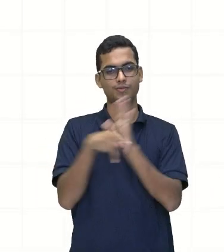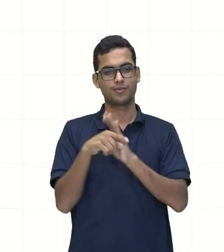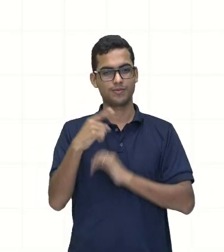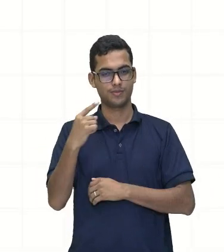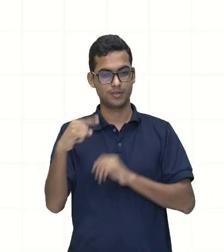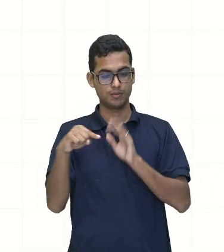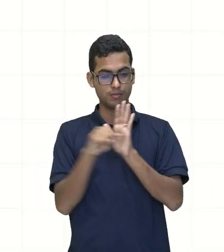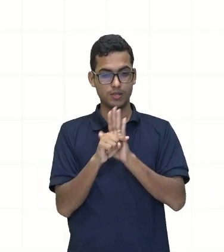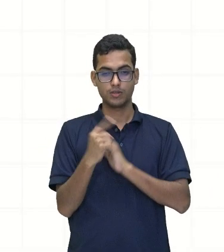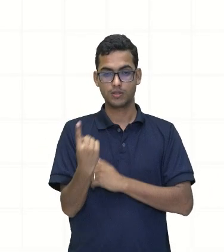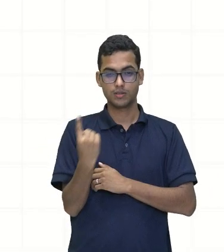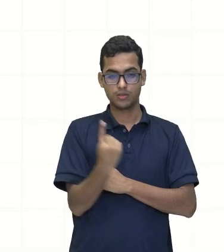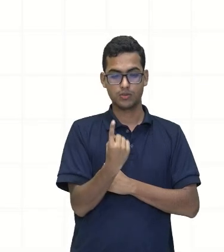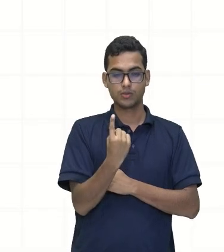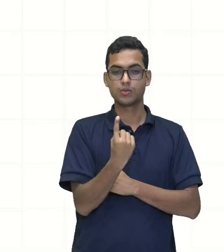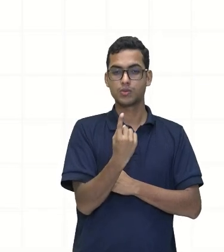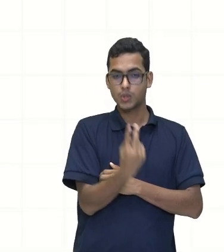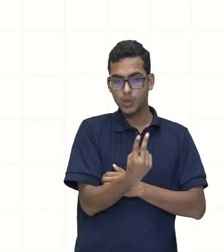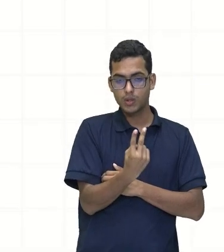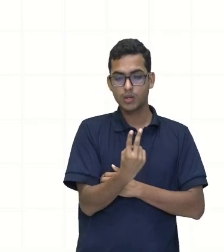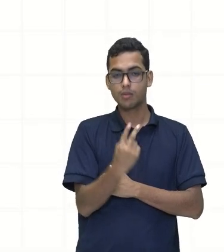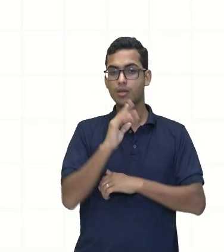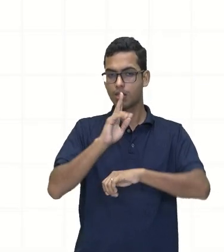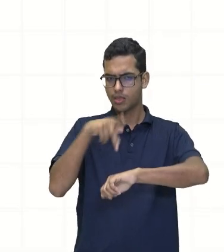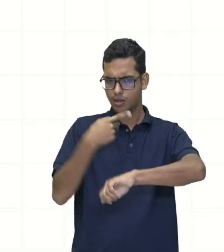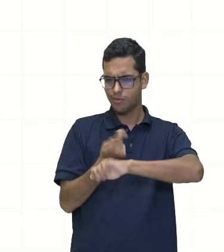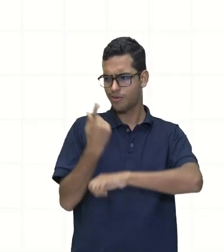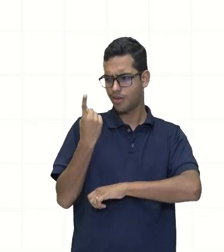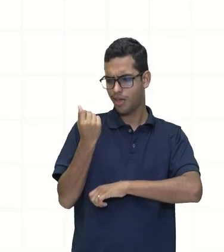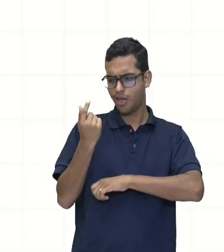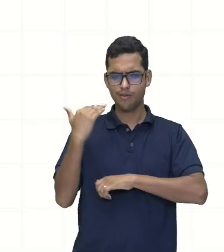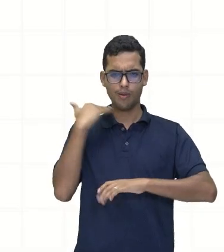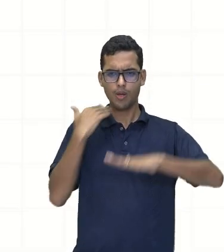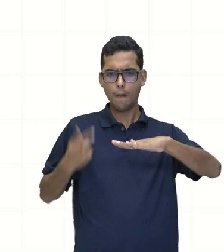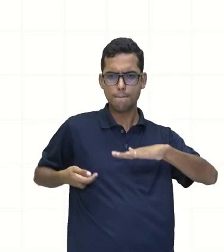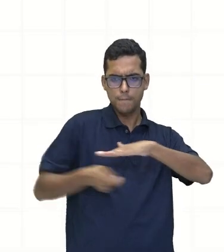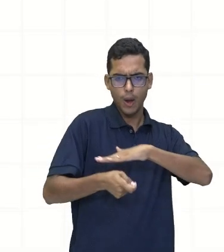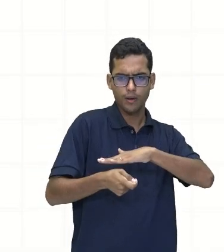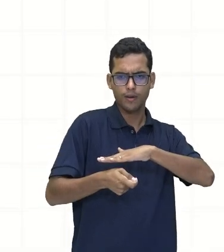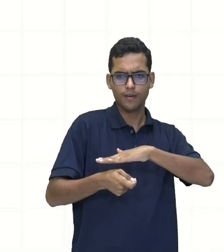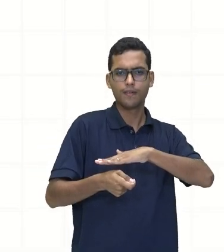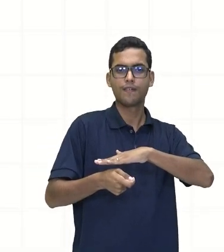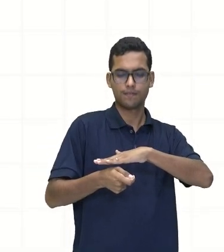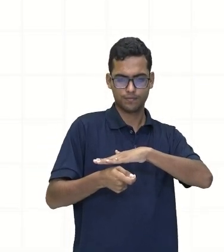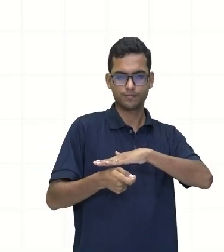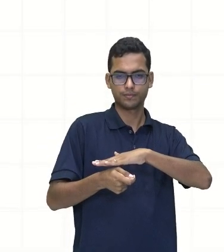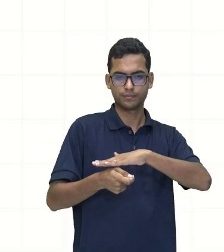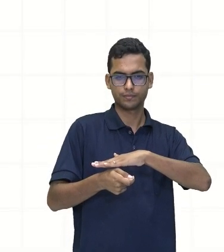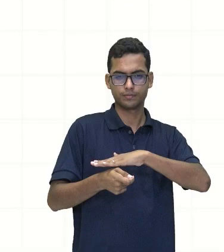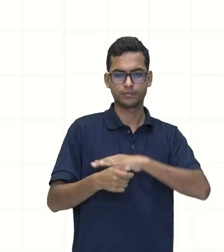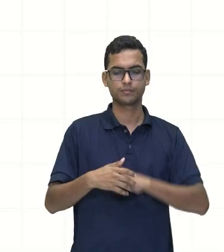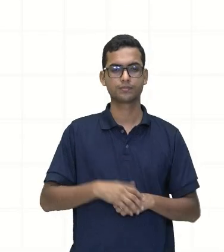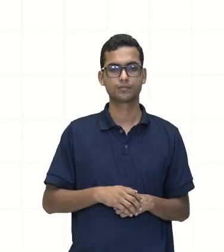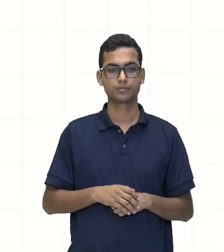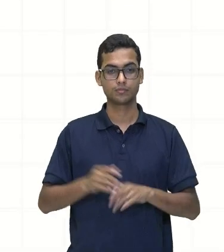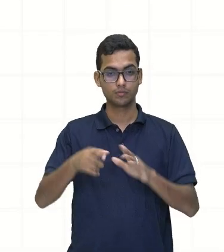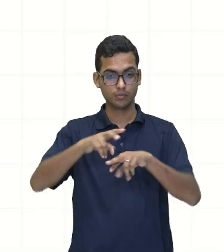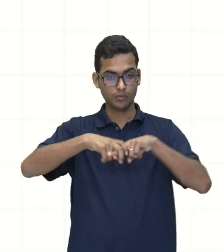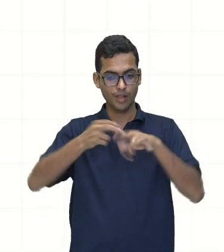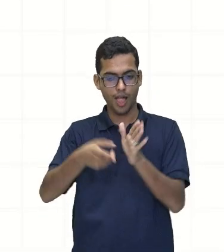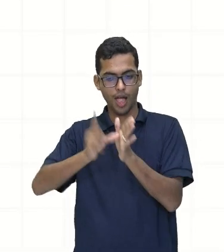R$112, porém ele depositou, né, ele tinha R$500 ali, então ele pagou o que ele estava devendo e ainda assim